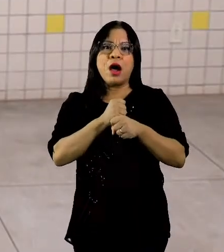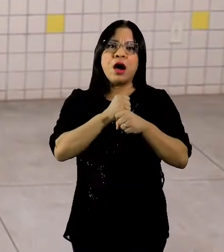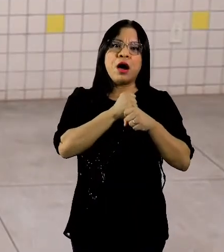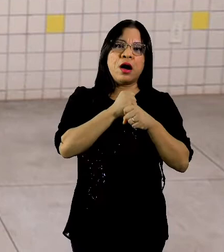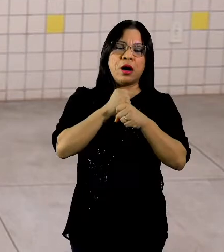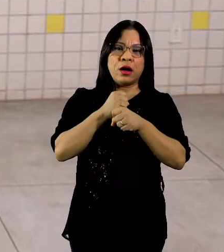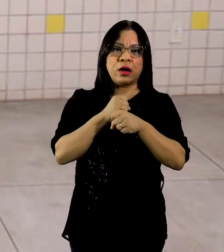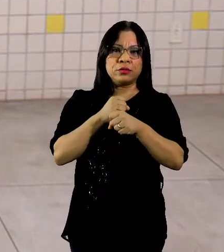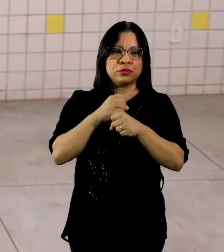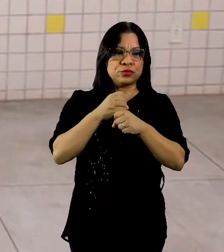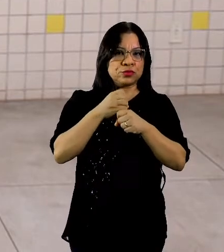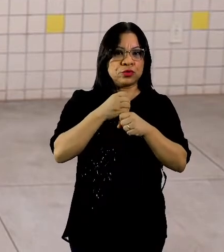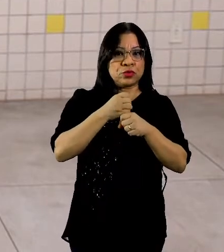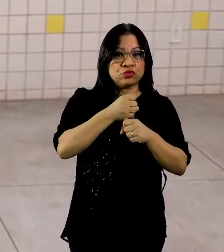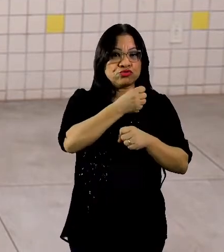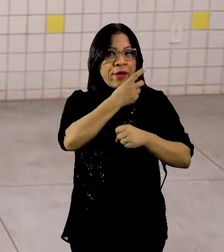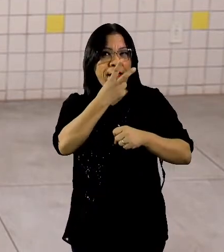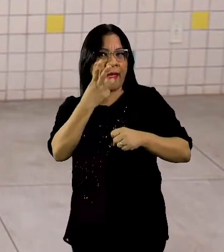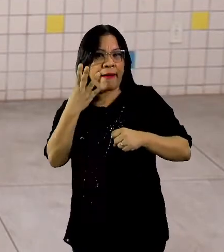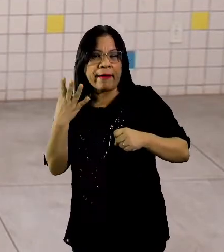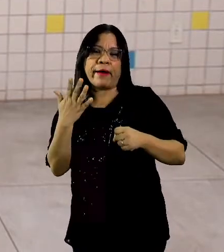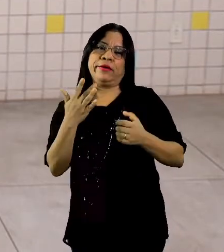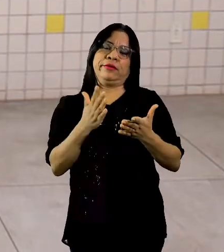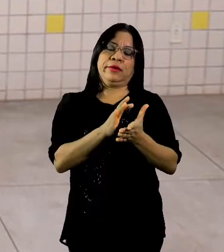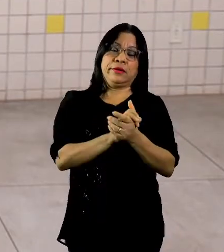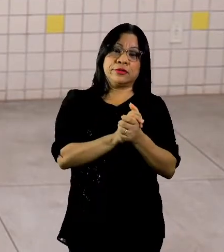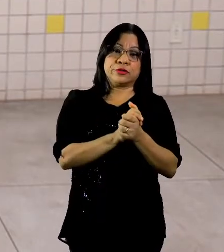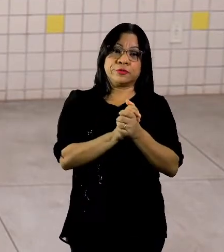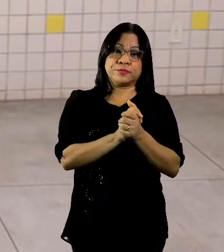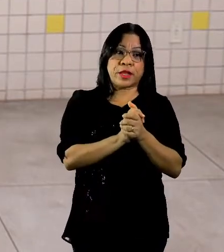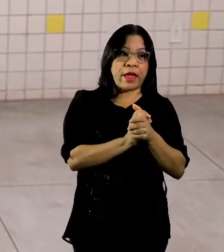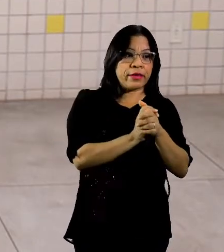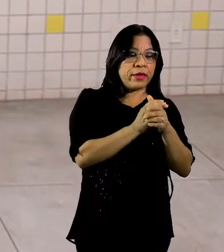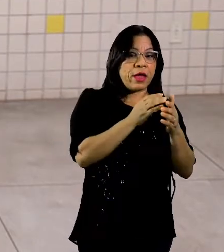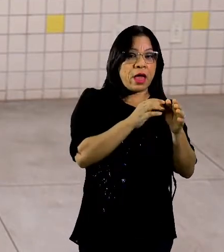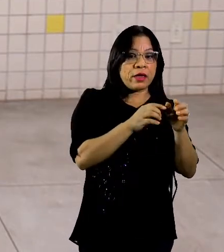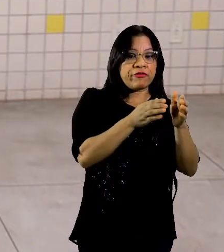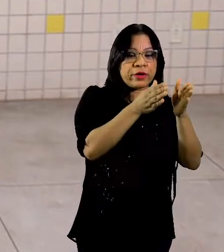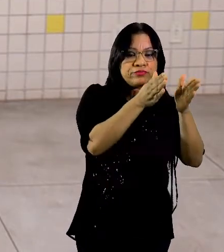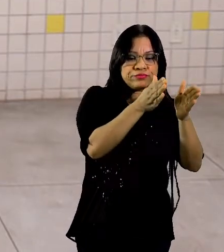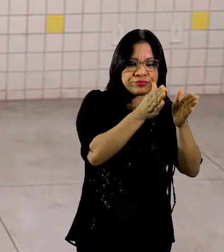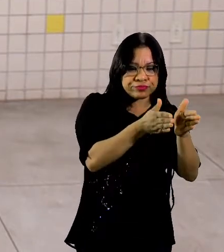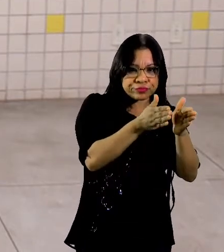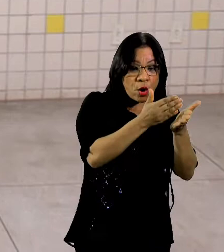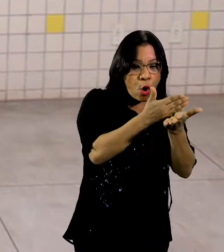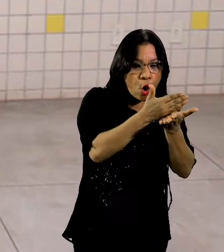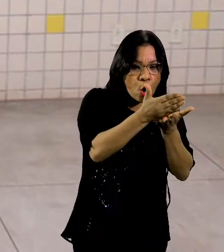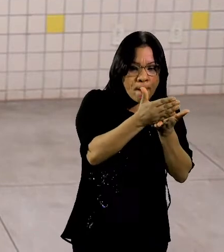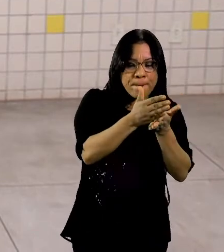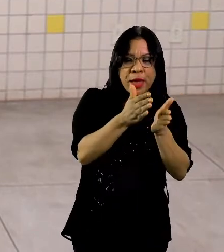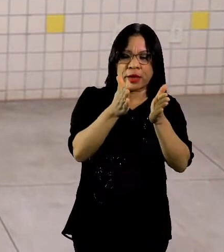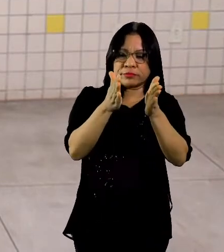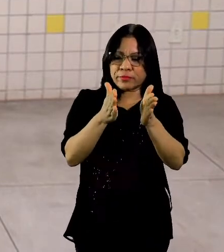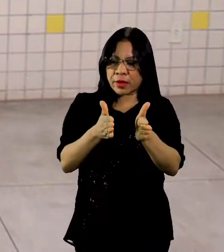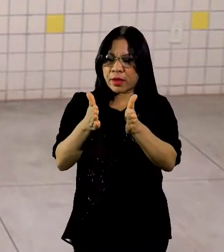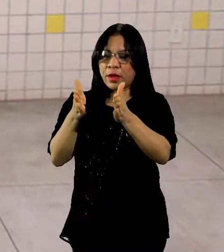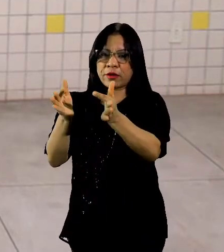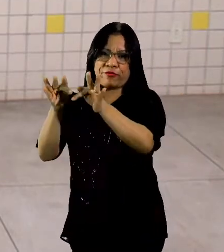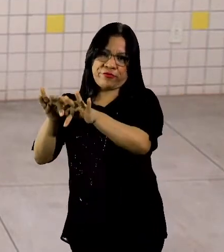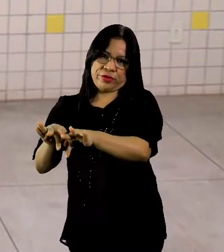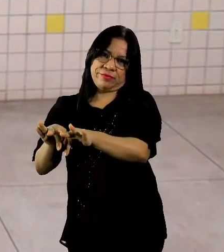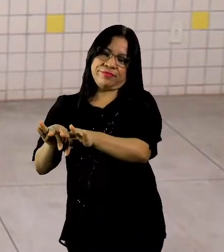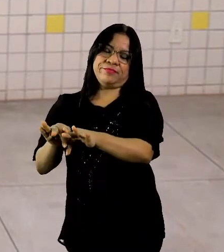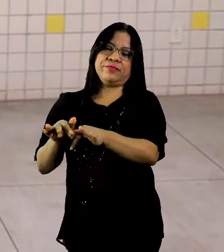décadas e tem uma sequência linear, com início, meio e fim.